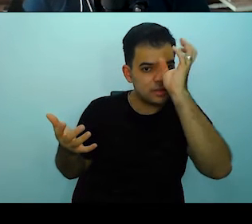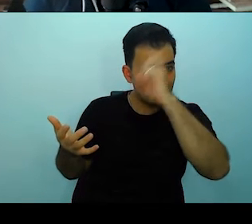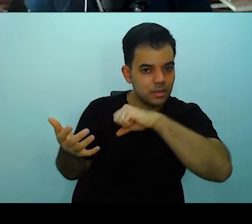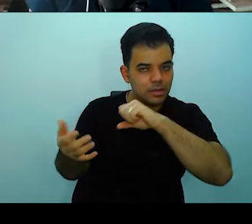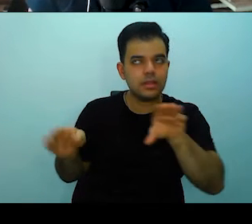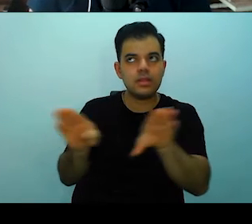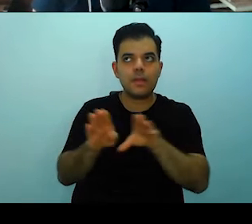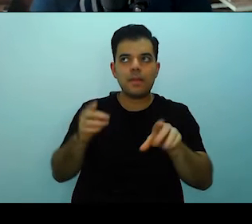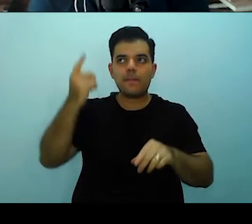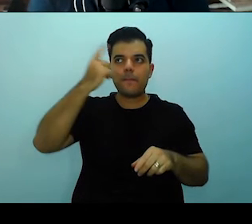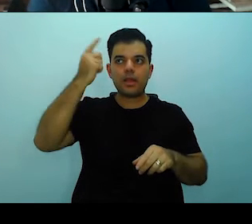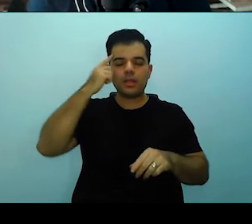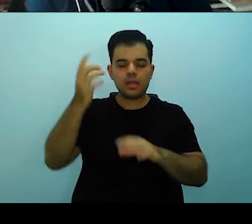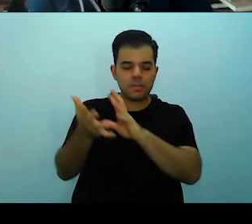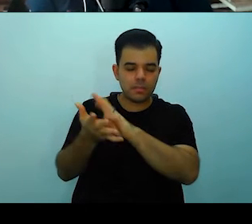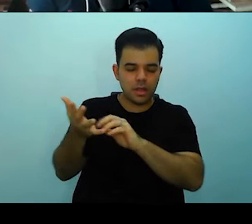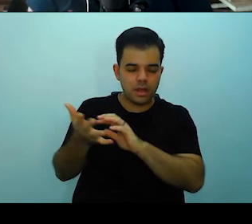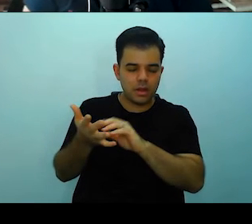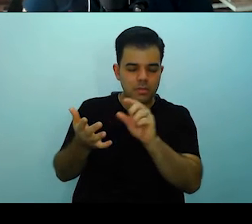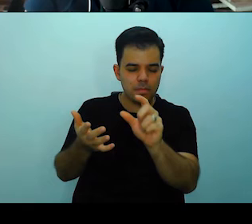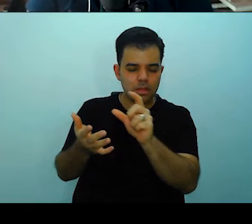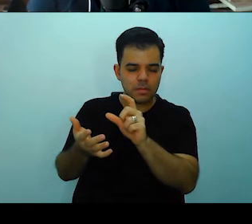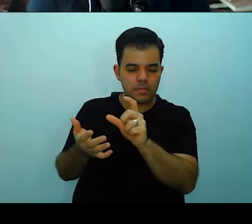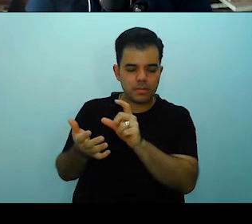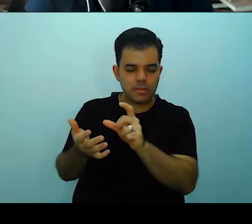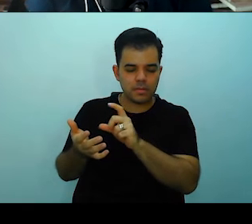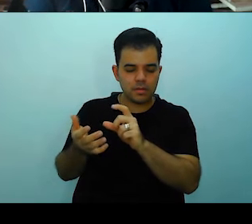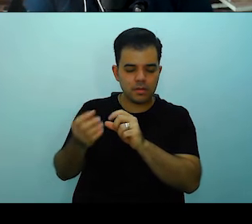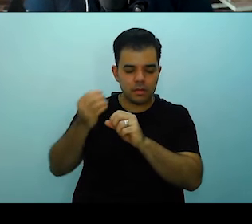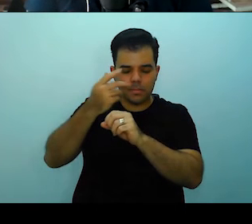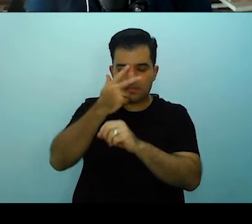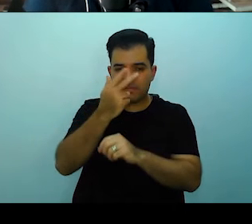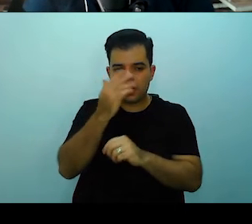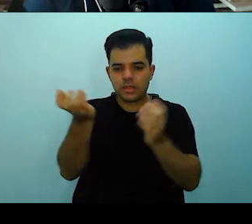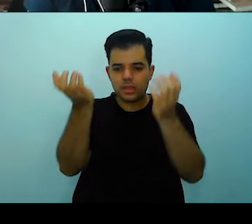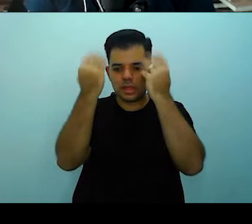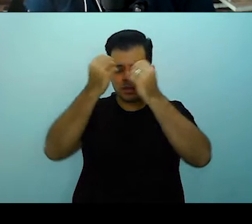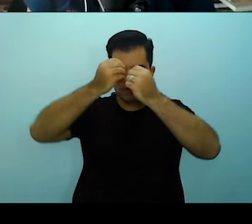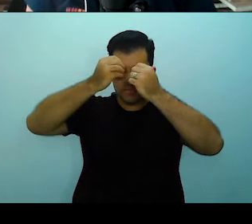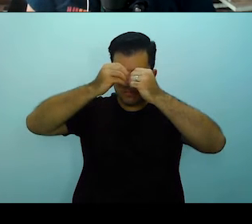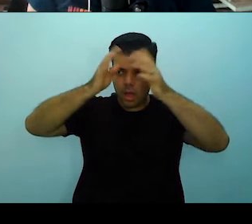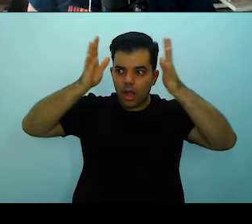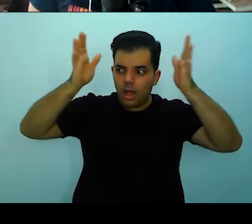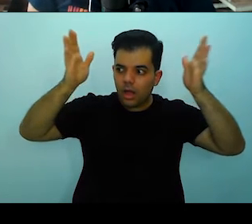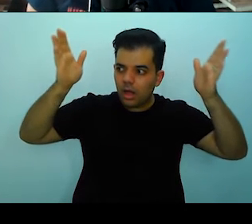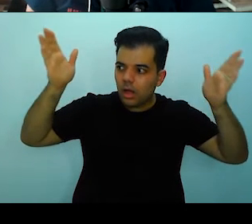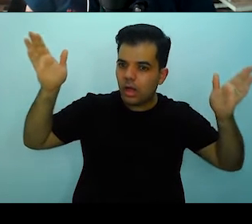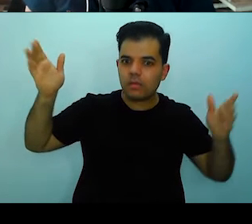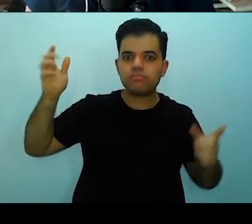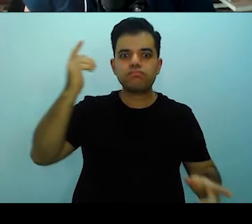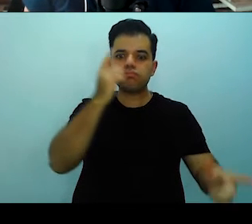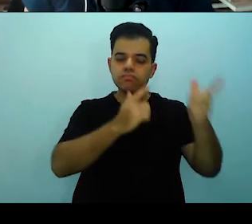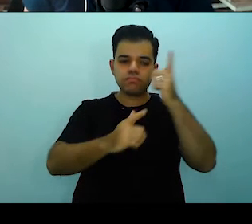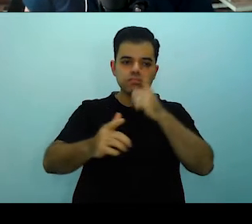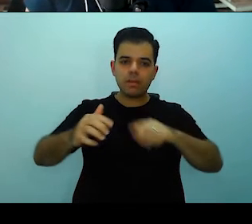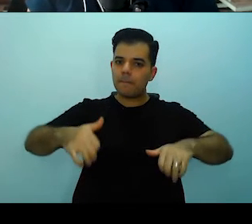da lógica de um programa em um fluxo, porque a gente trabalha com fluxo, com modularização, com a estruturação de